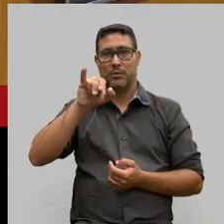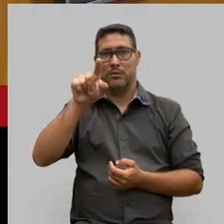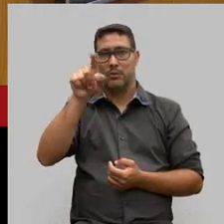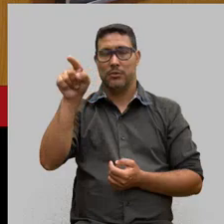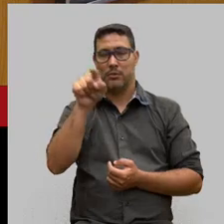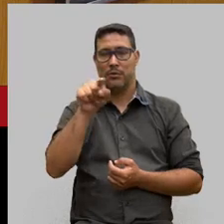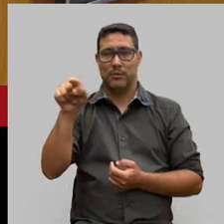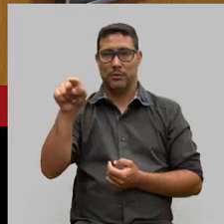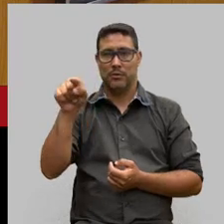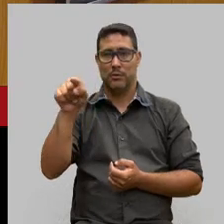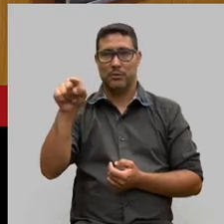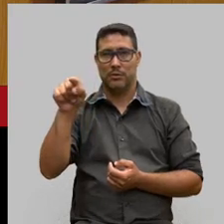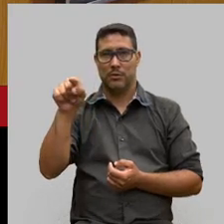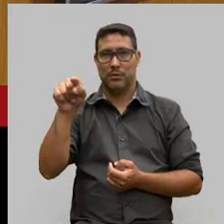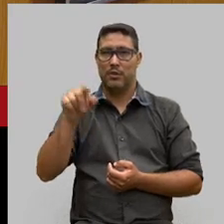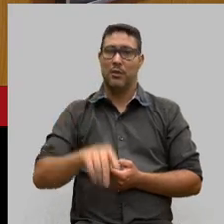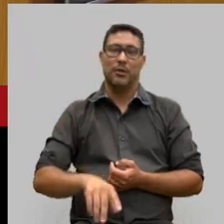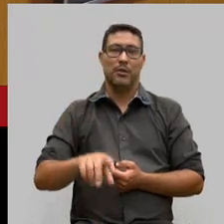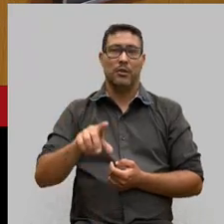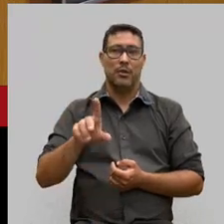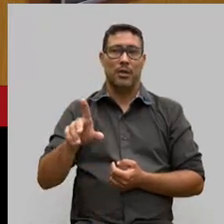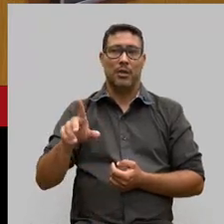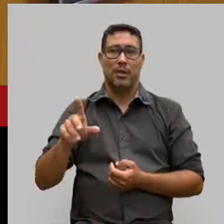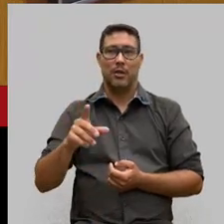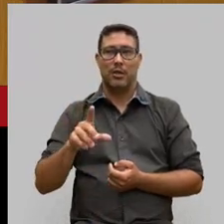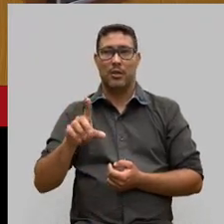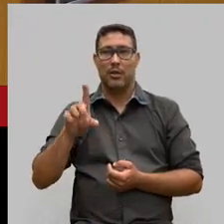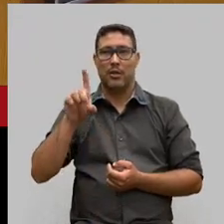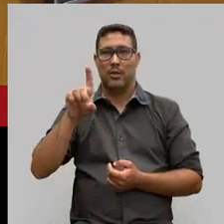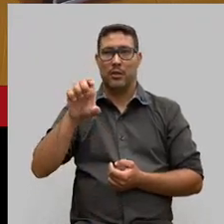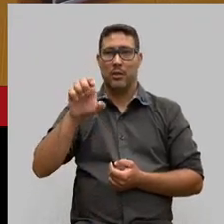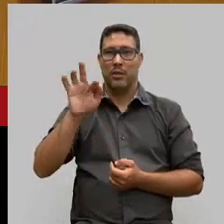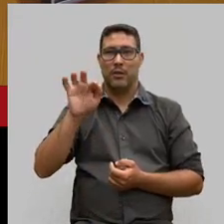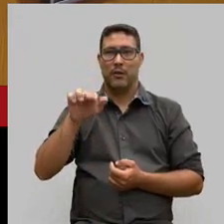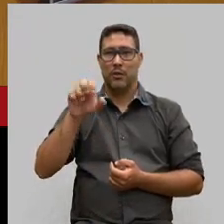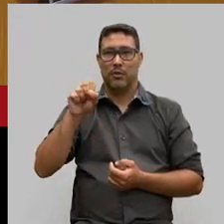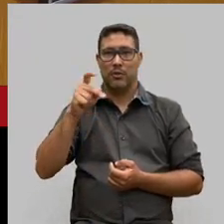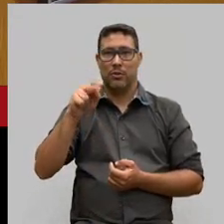Areias defensor público nosso